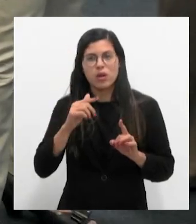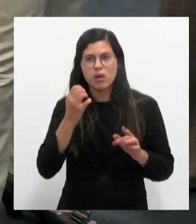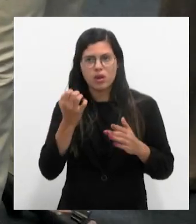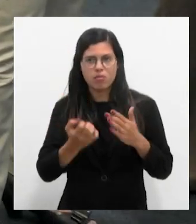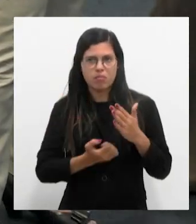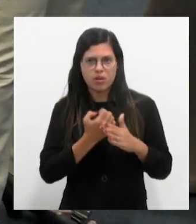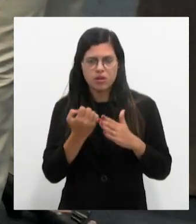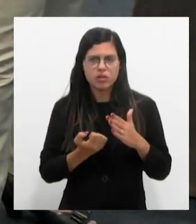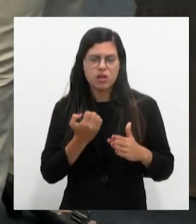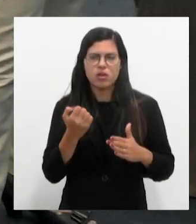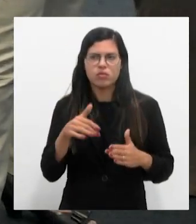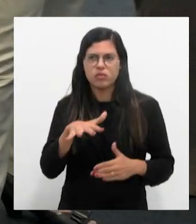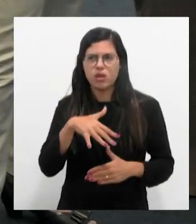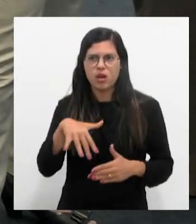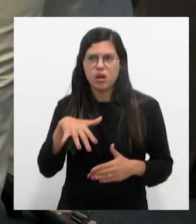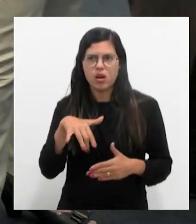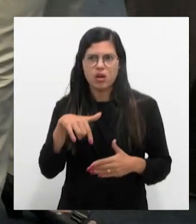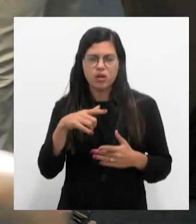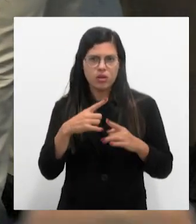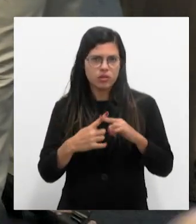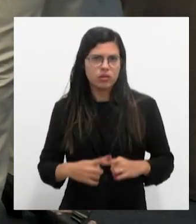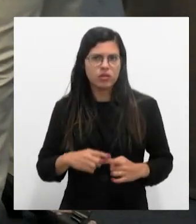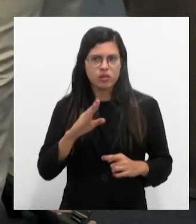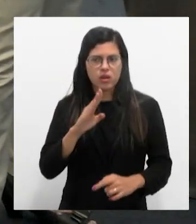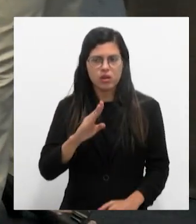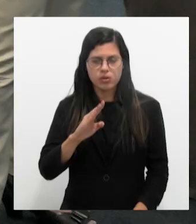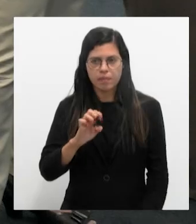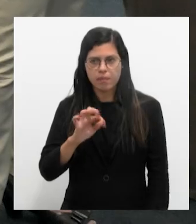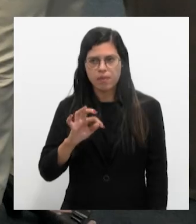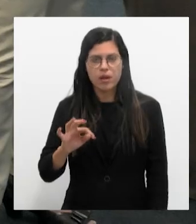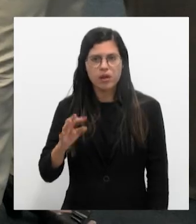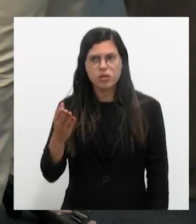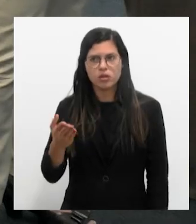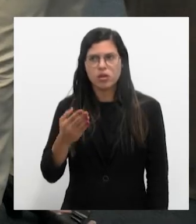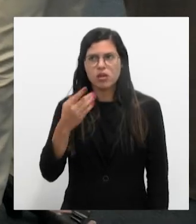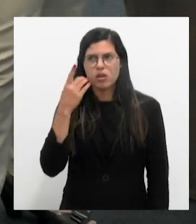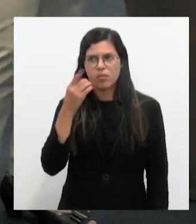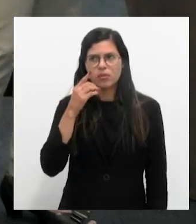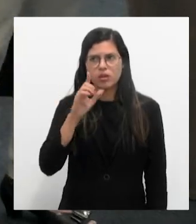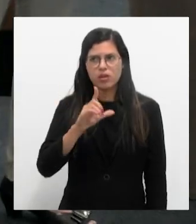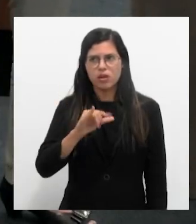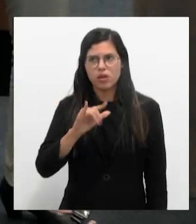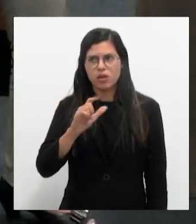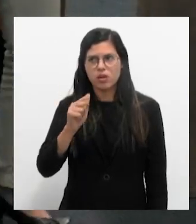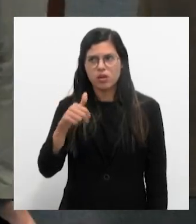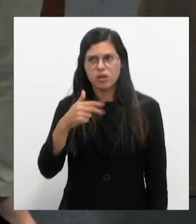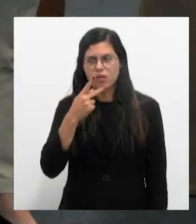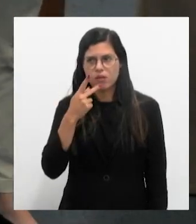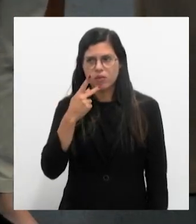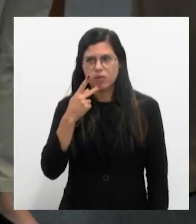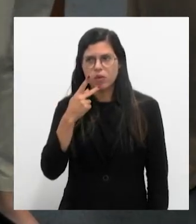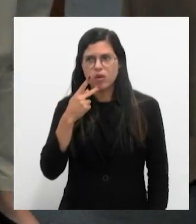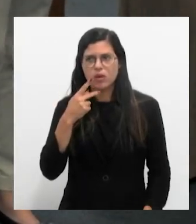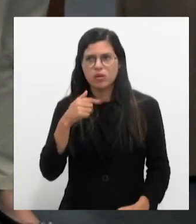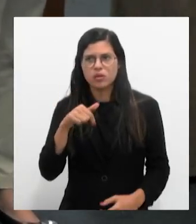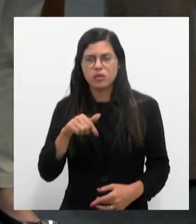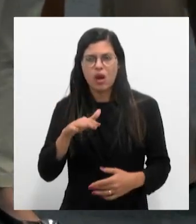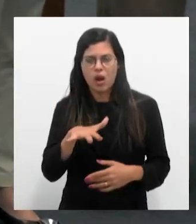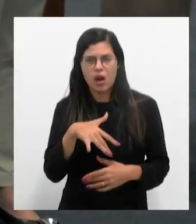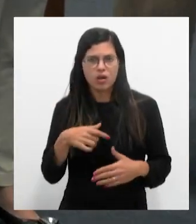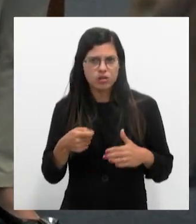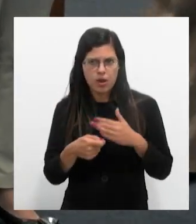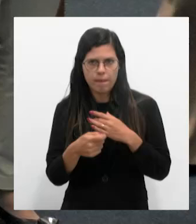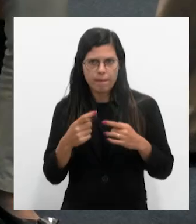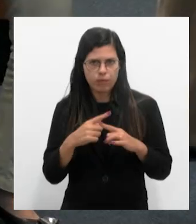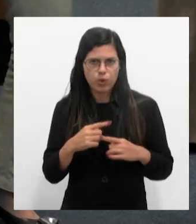das apostas. Como foi colocado aqui pela deputada Lilian, a questão das apostas no Brasil, né, hoje, no